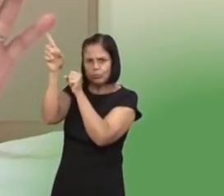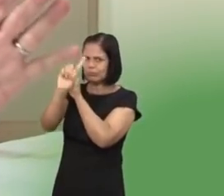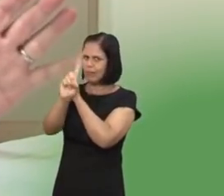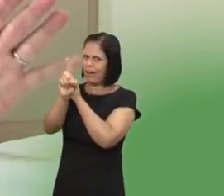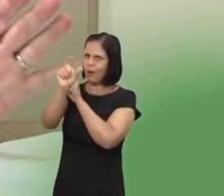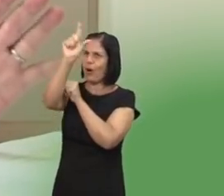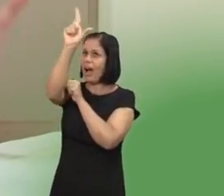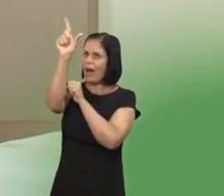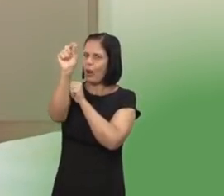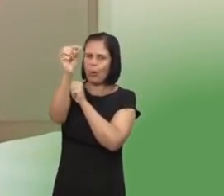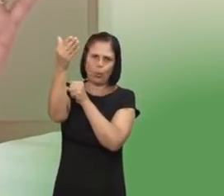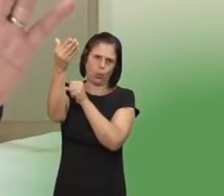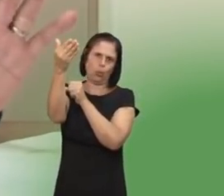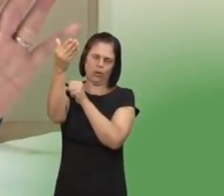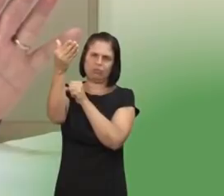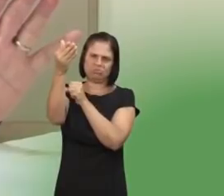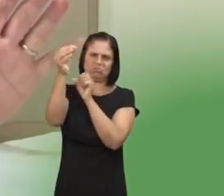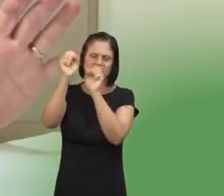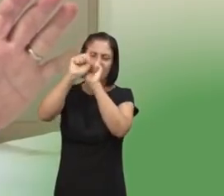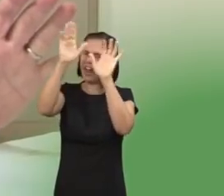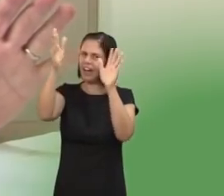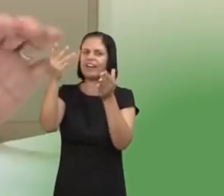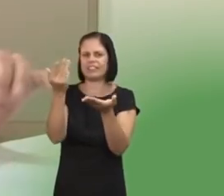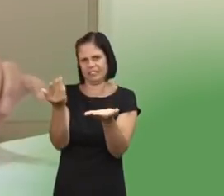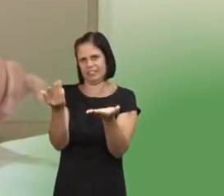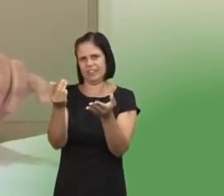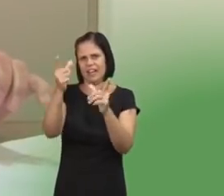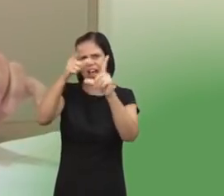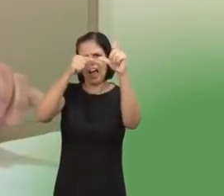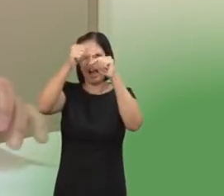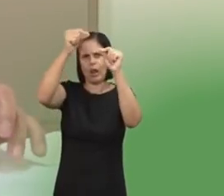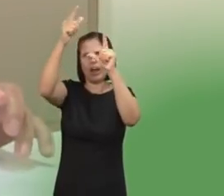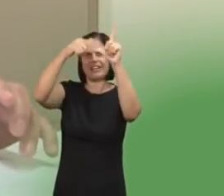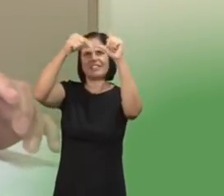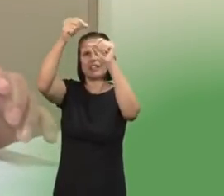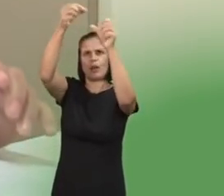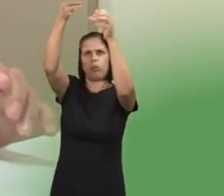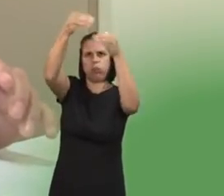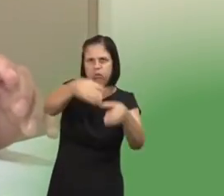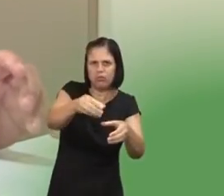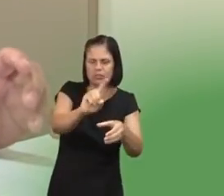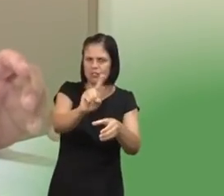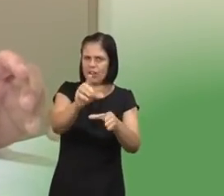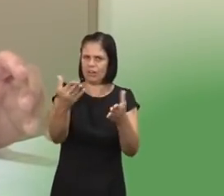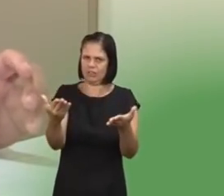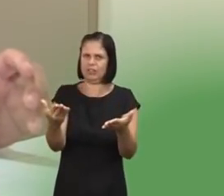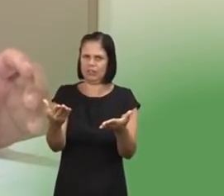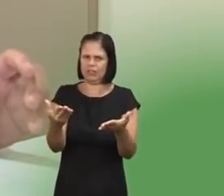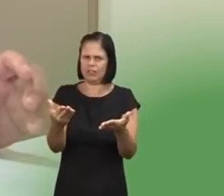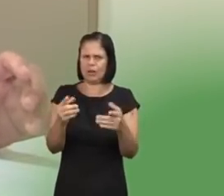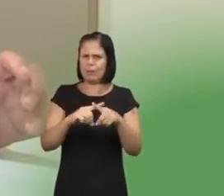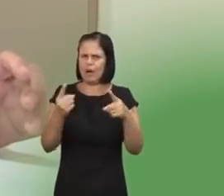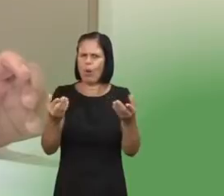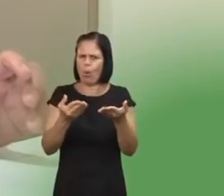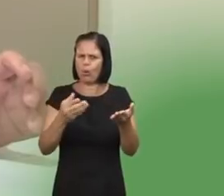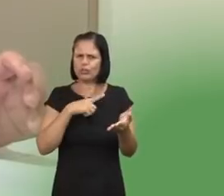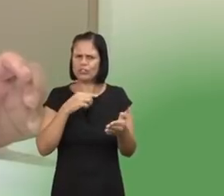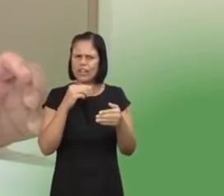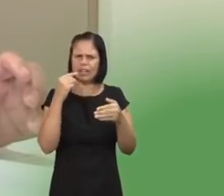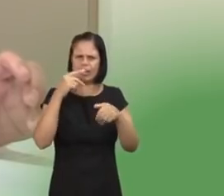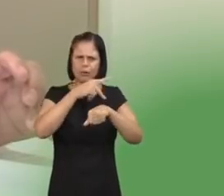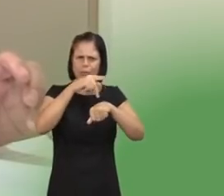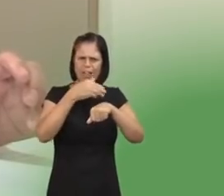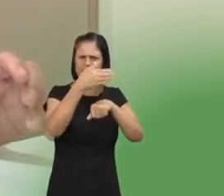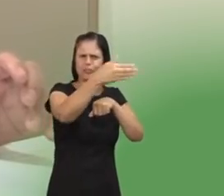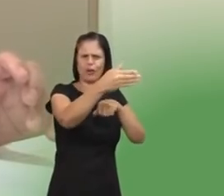ainda, a lua também, as estrelas não caíram do firmamento. Muito embora os nossos telescópios que nós temos lá fora hoje conseguem